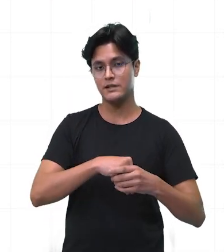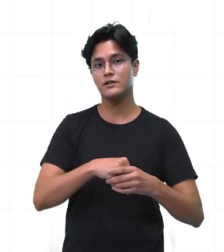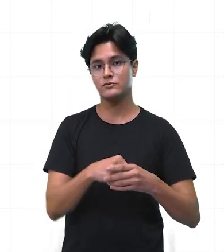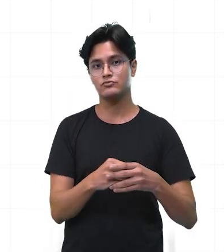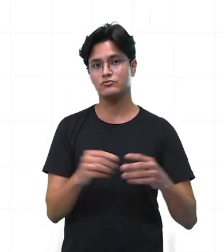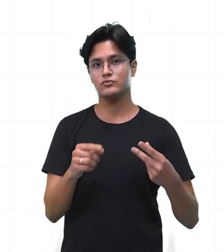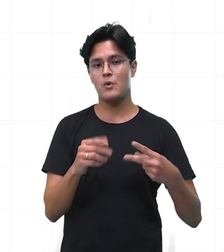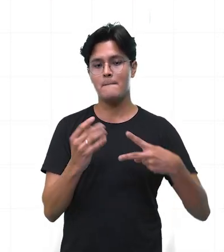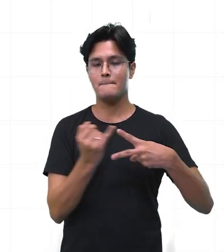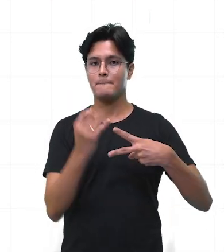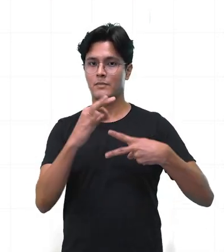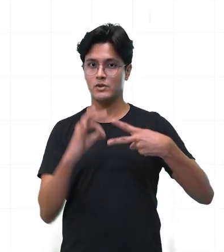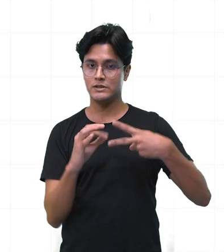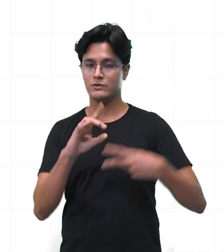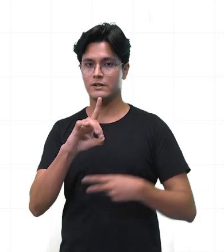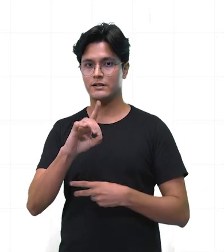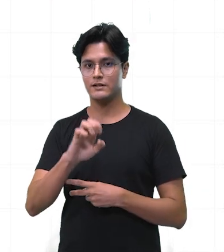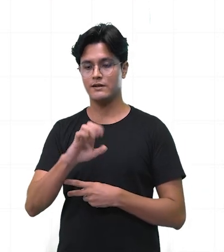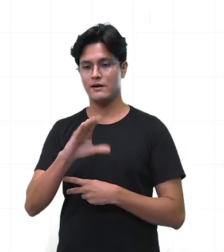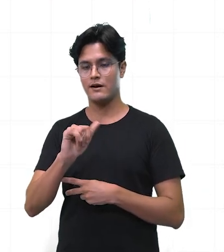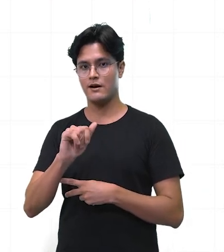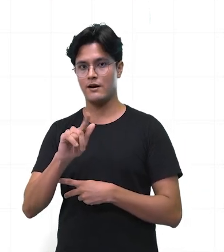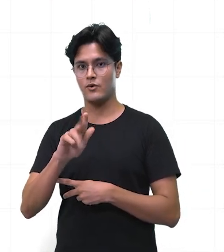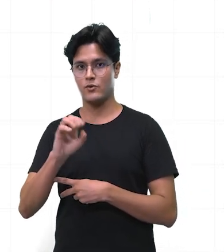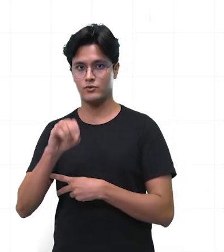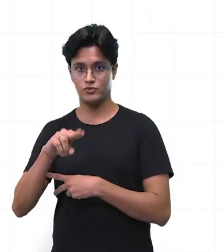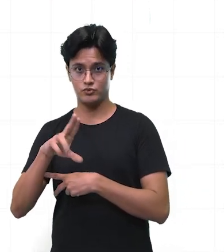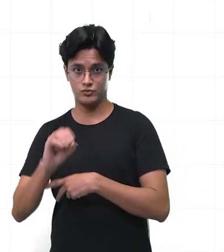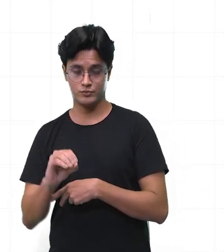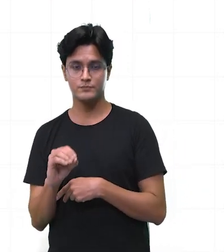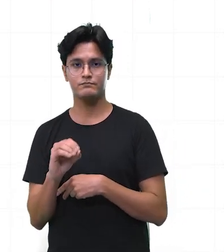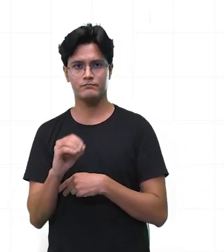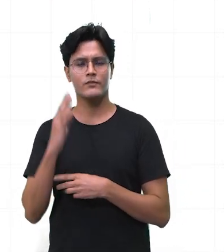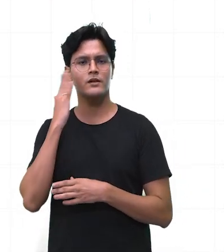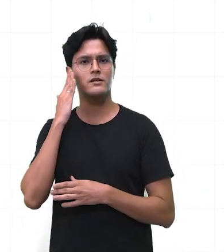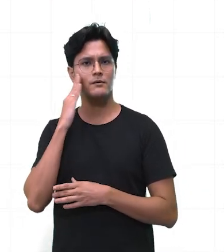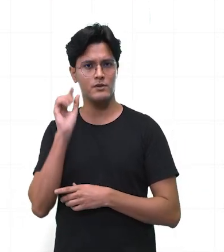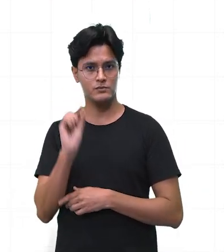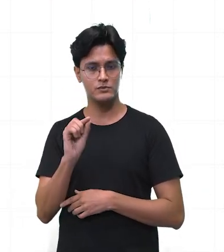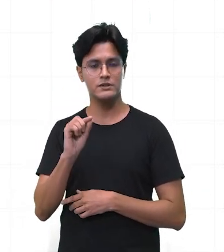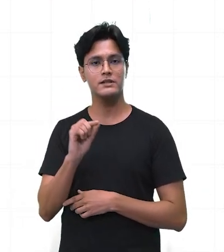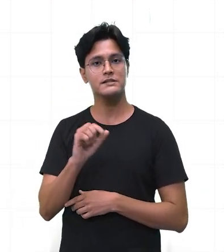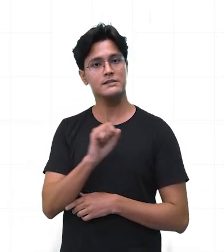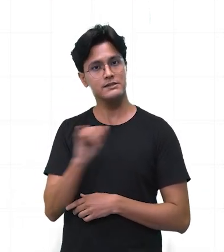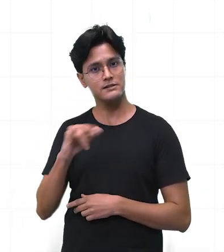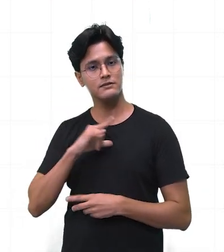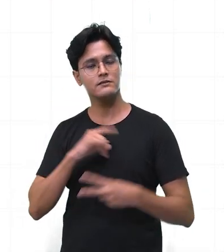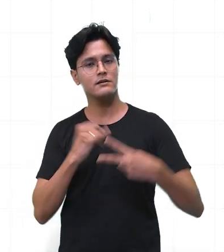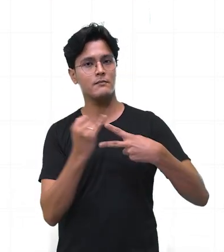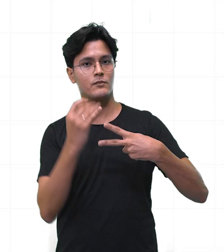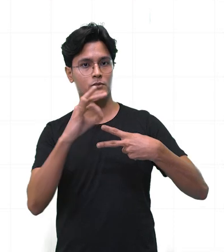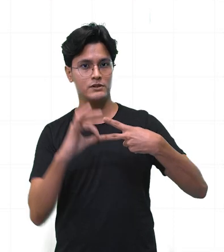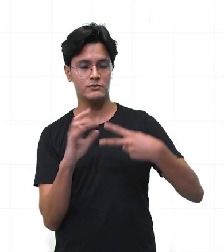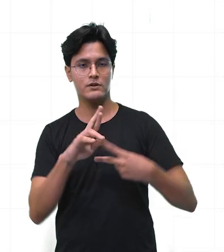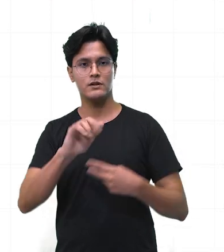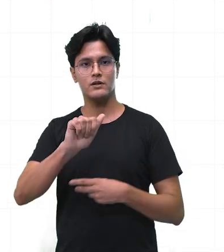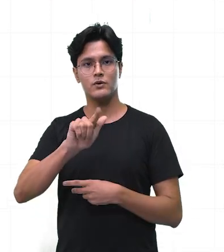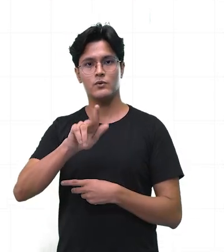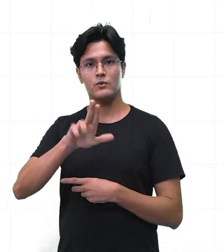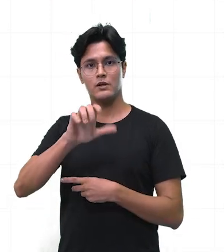tenho um polígono regular, nós sabemos que os seus lados e ângulos são congruentes, ou seja, são da mesma